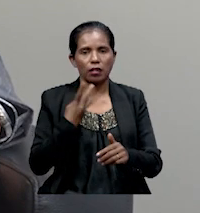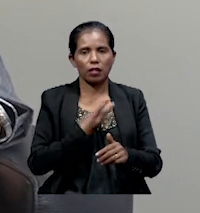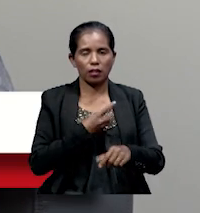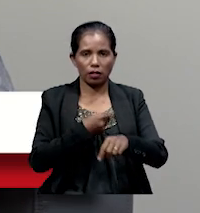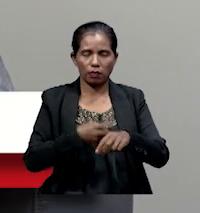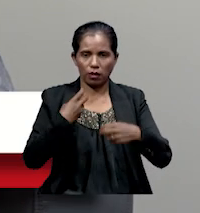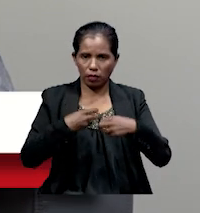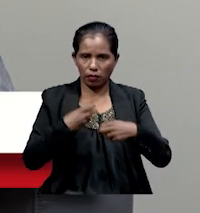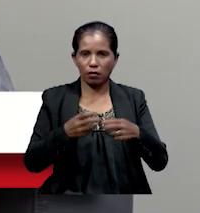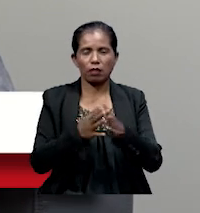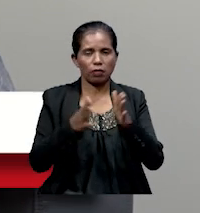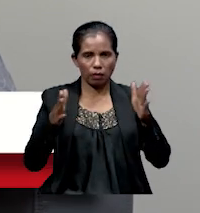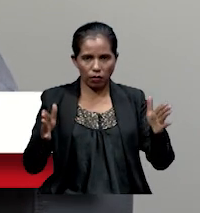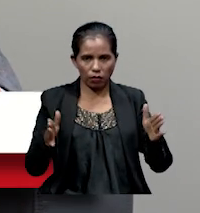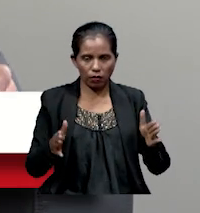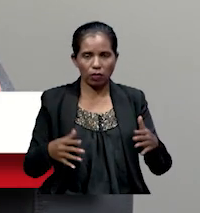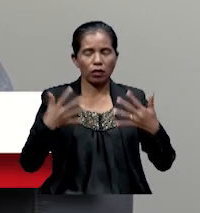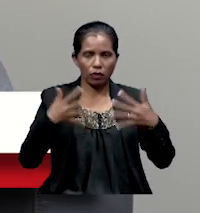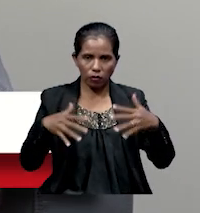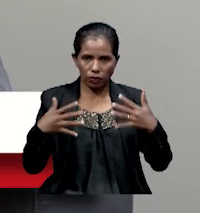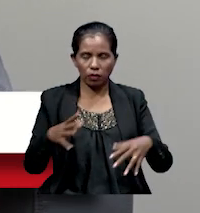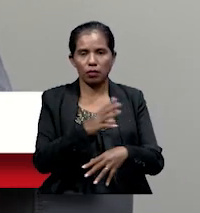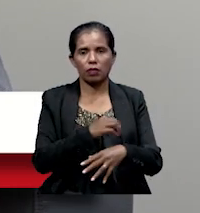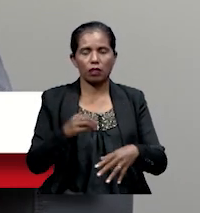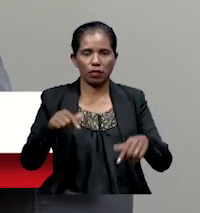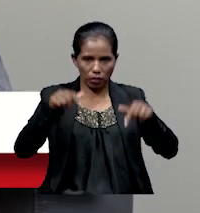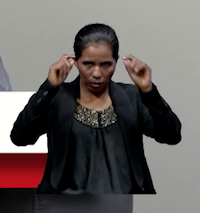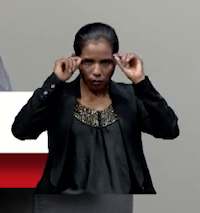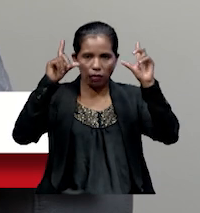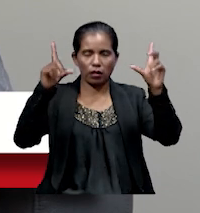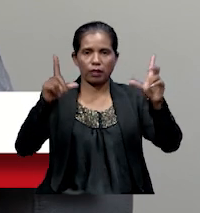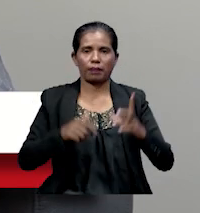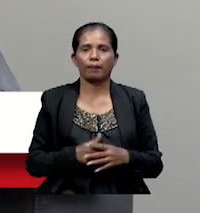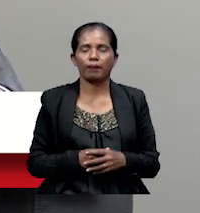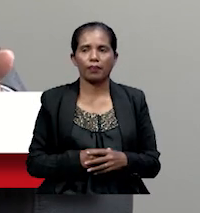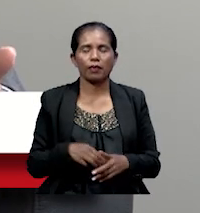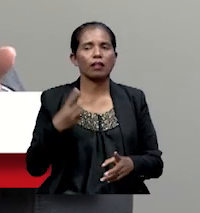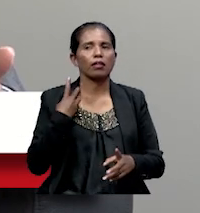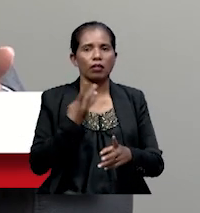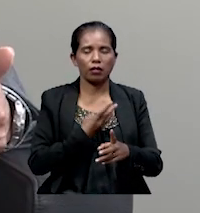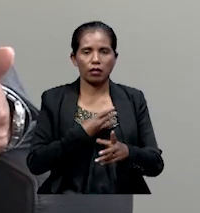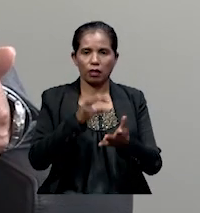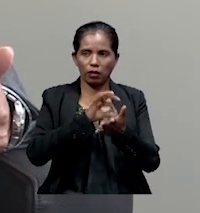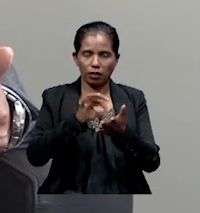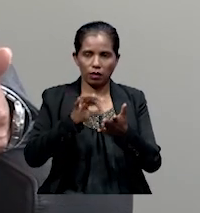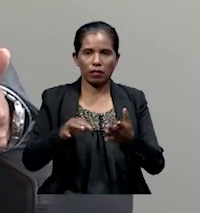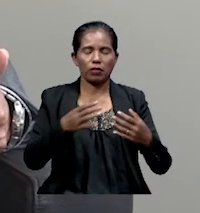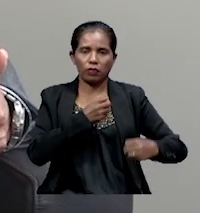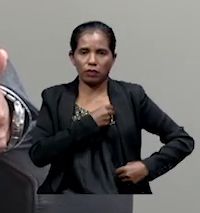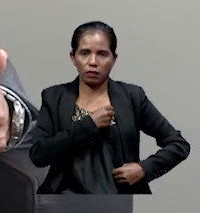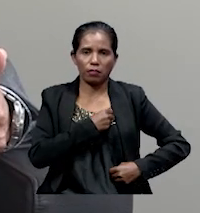crise bota ou uma ou agressão umba e a Timor Leste e tá resiste a força na vida e